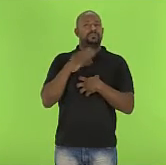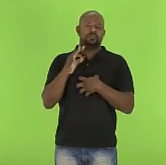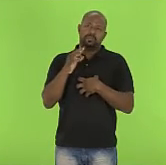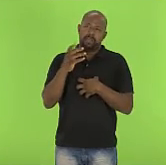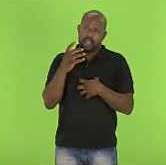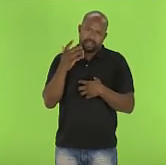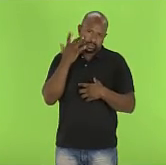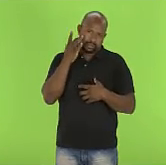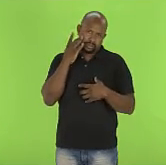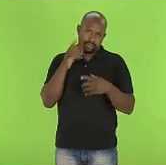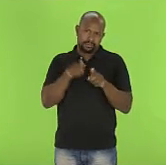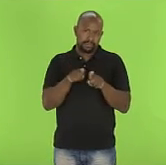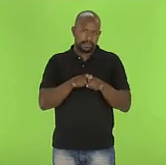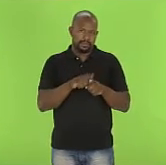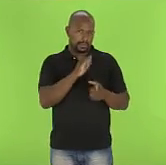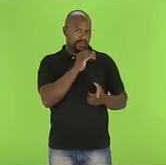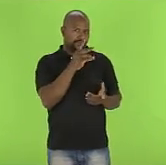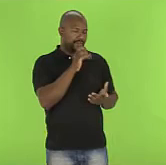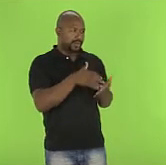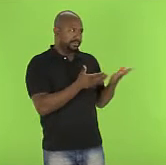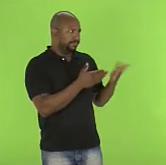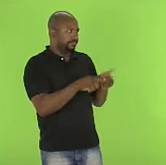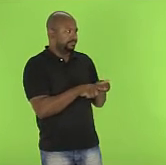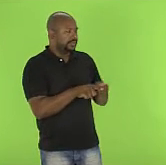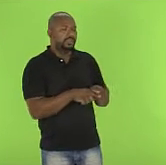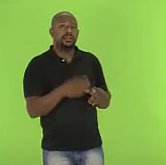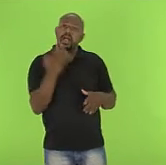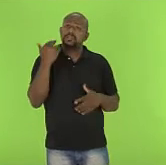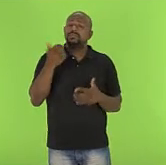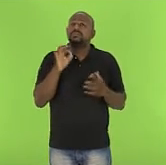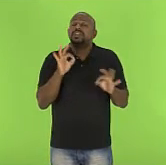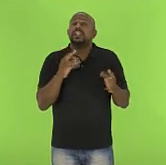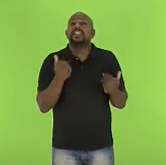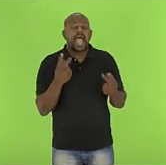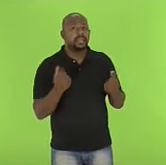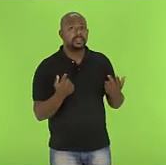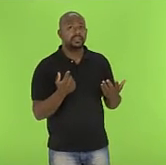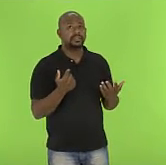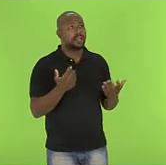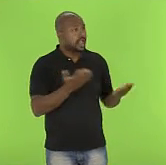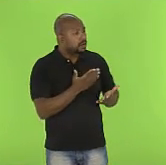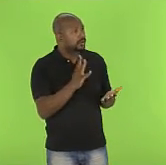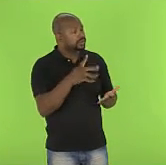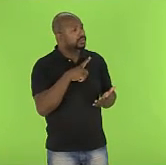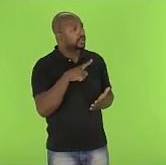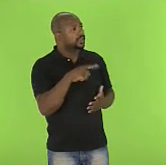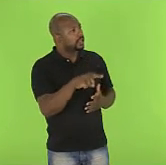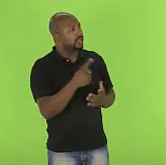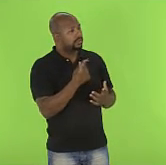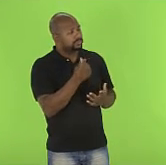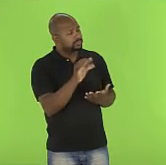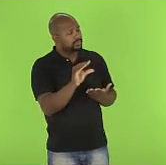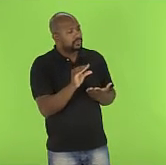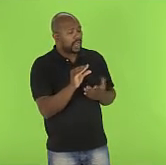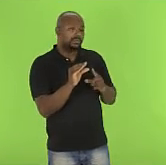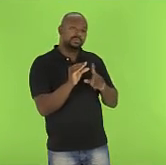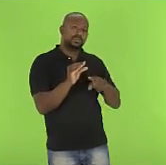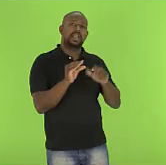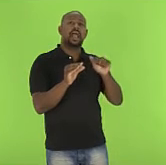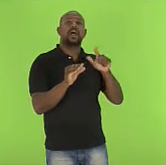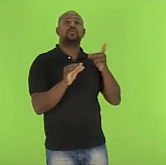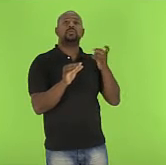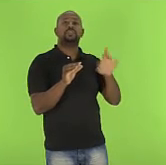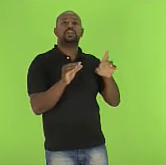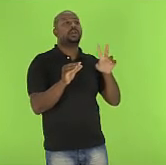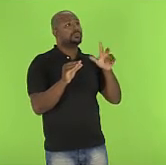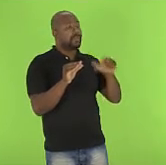pelo menos, acredito que para o Ivan também. A gente falou, bom, a gente não tinha nada. E agora a gente já tem essa verba que